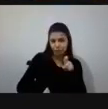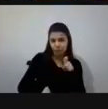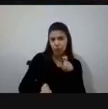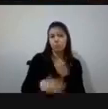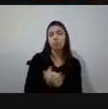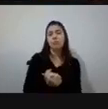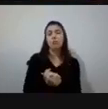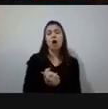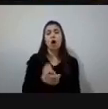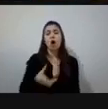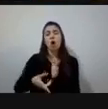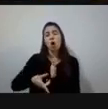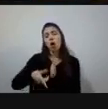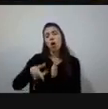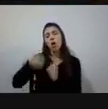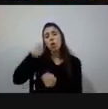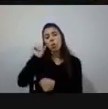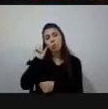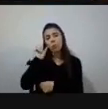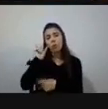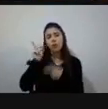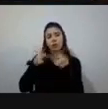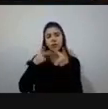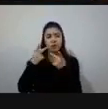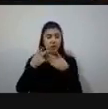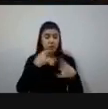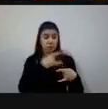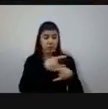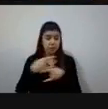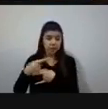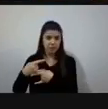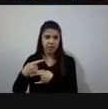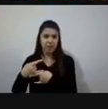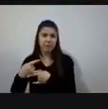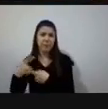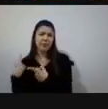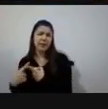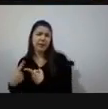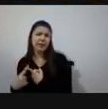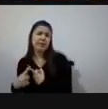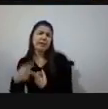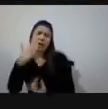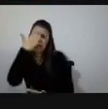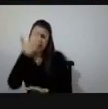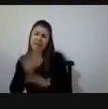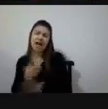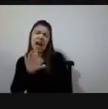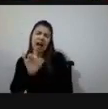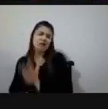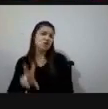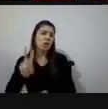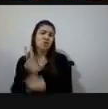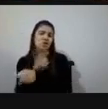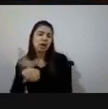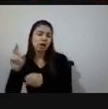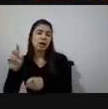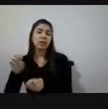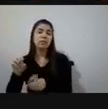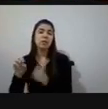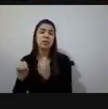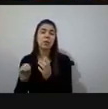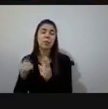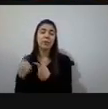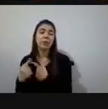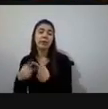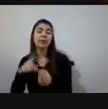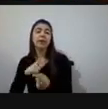que tem muita gente que acha que só quando acontece o ato em si do estupro, enfim, a relação sexual em